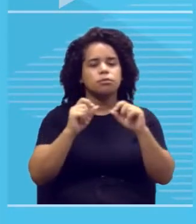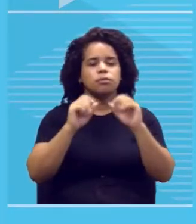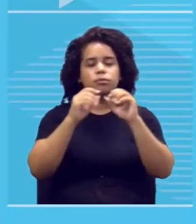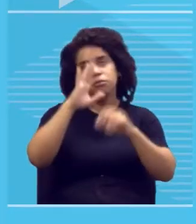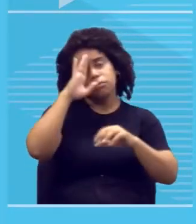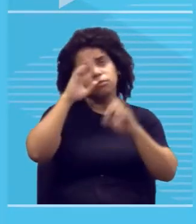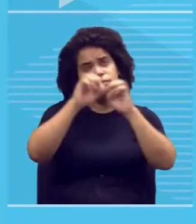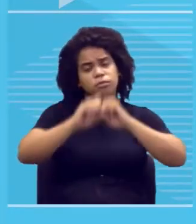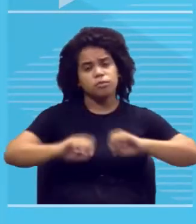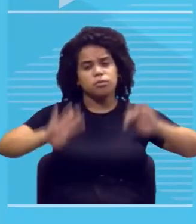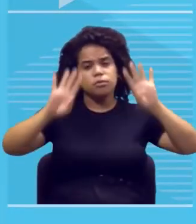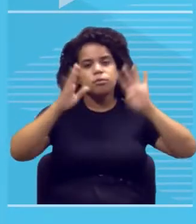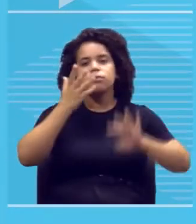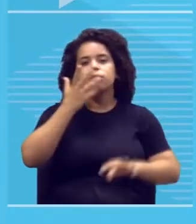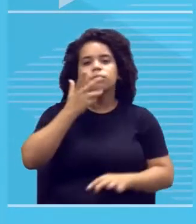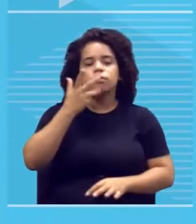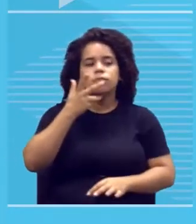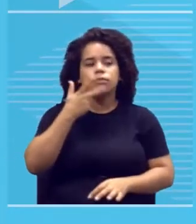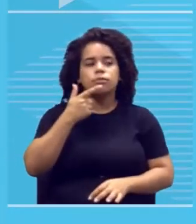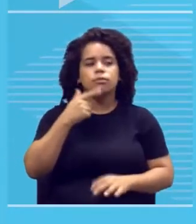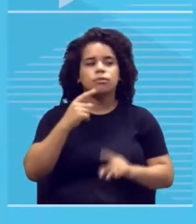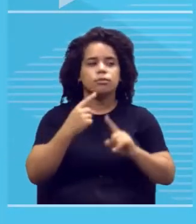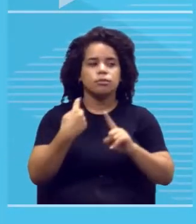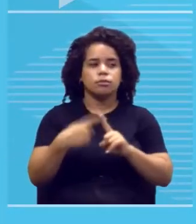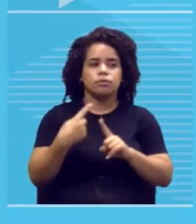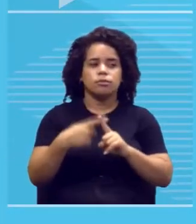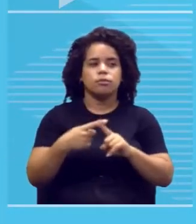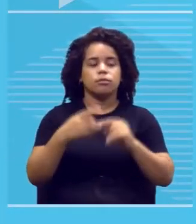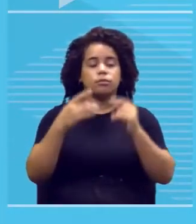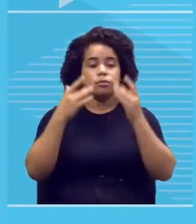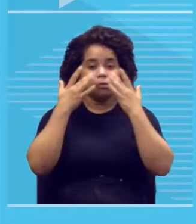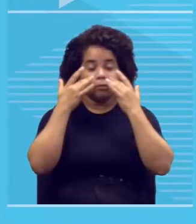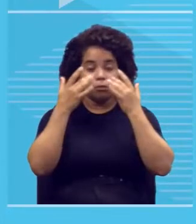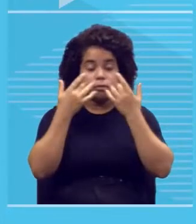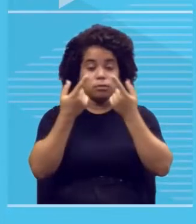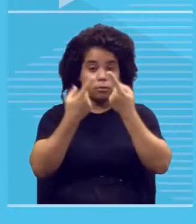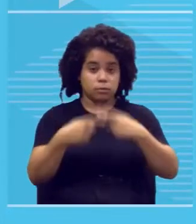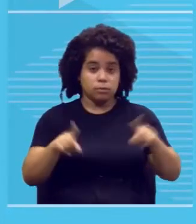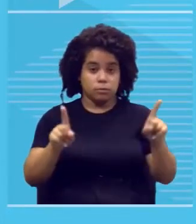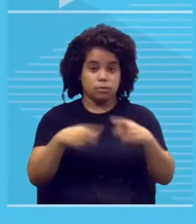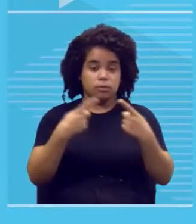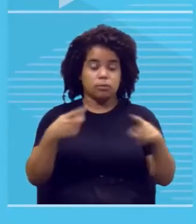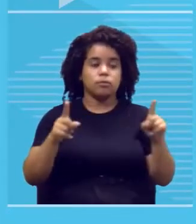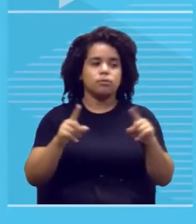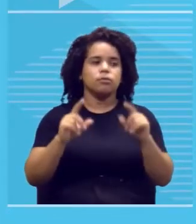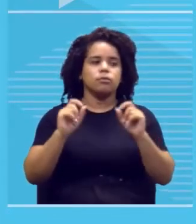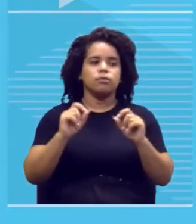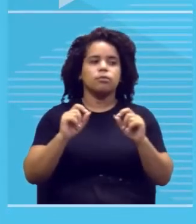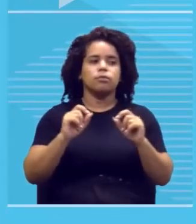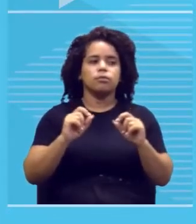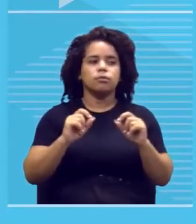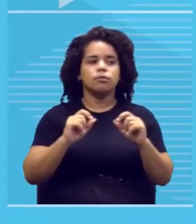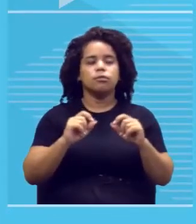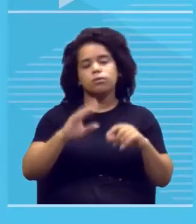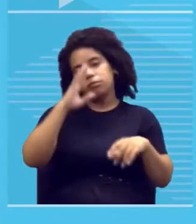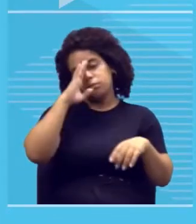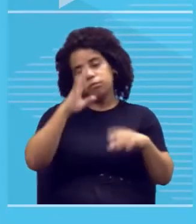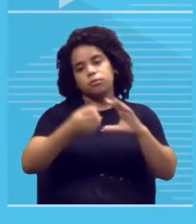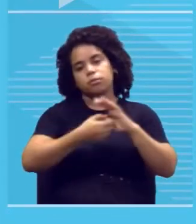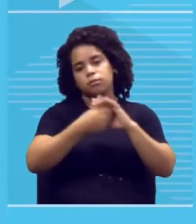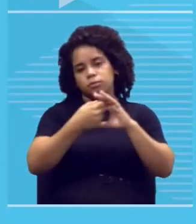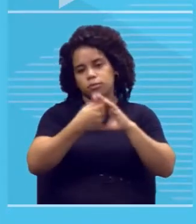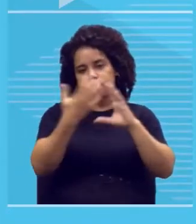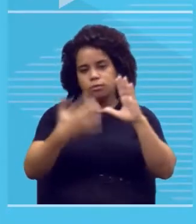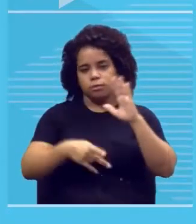infantis mas o Teatro Musical ele é o âmago do teatro norte-americano do